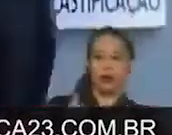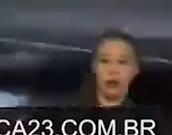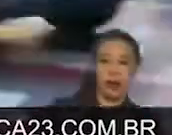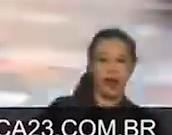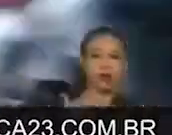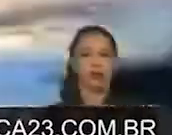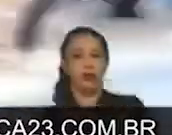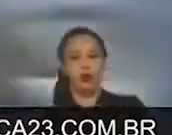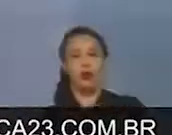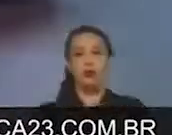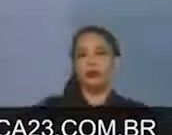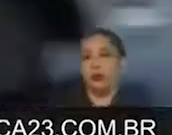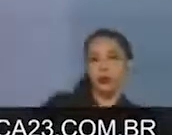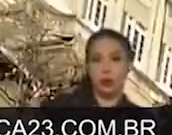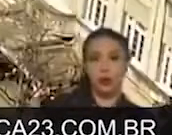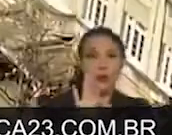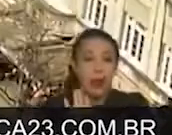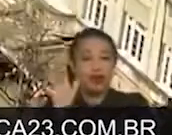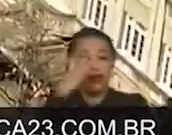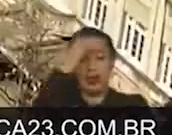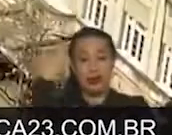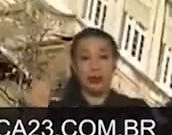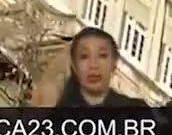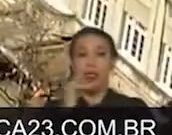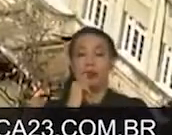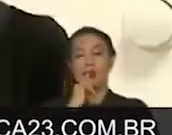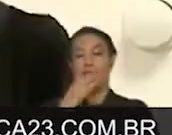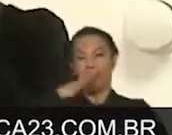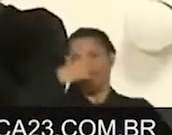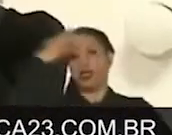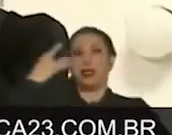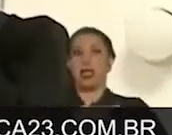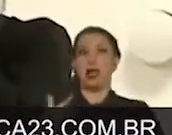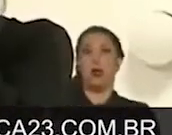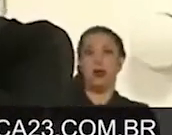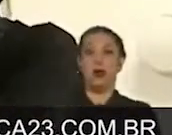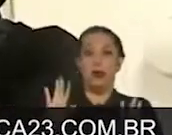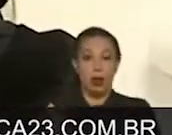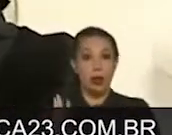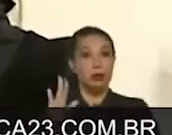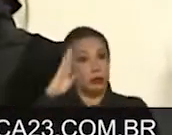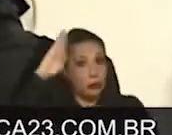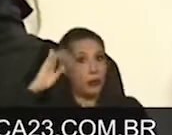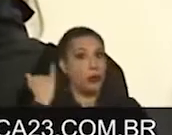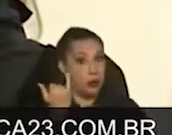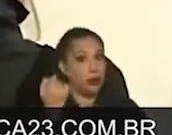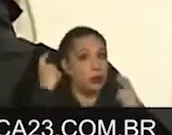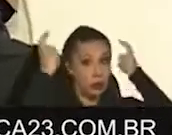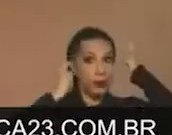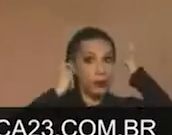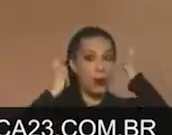estudo, trânsito. Desse jeito, muita coisa fica em segundo plano. Até mesmo que deveria ser a primeira coisa a se